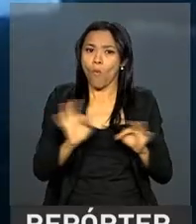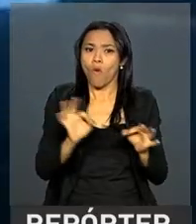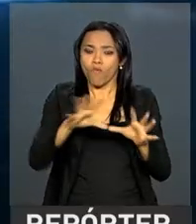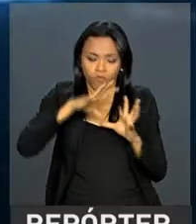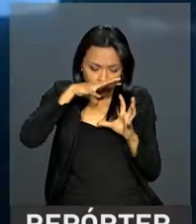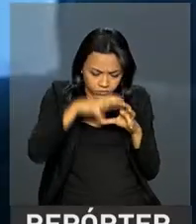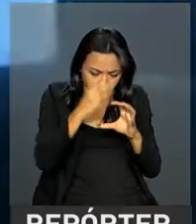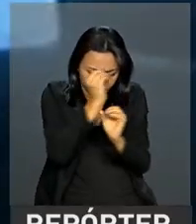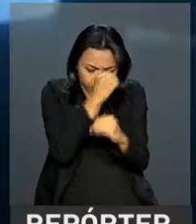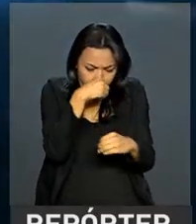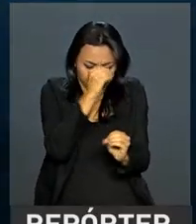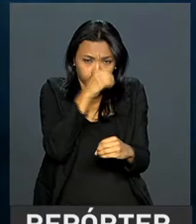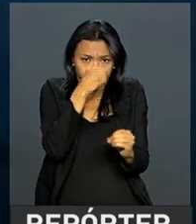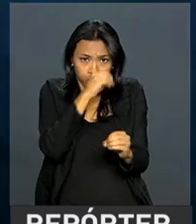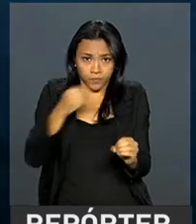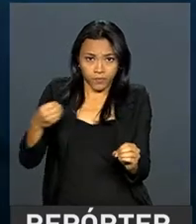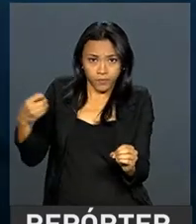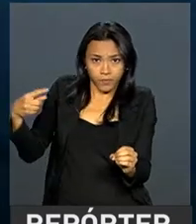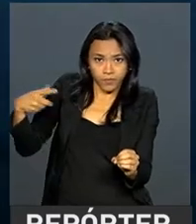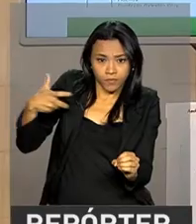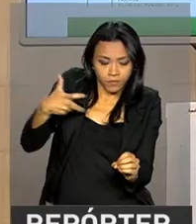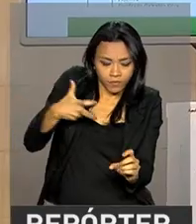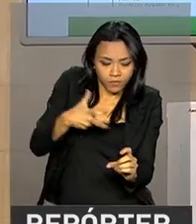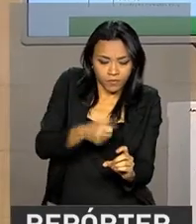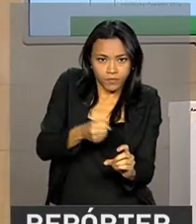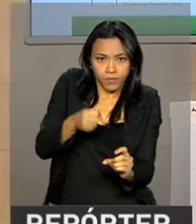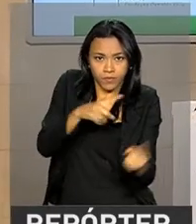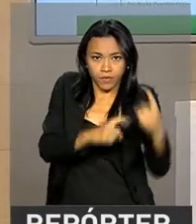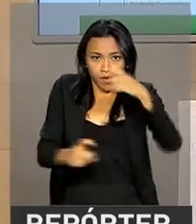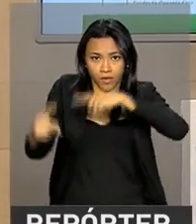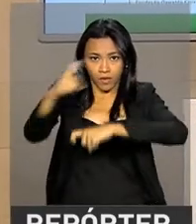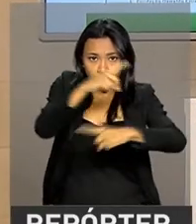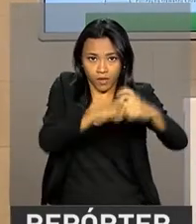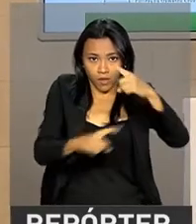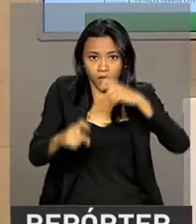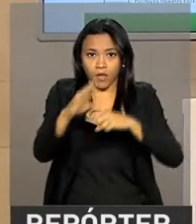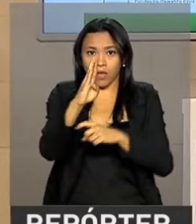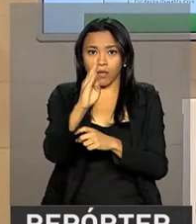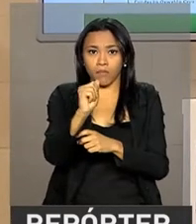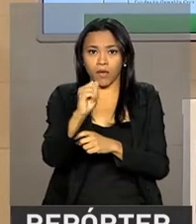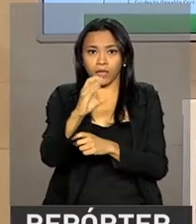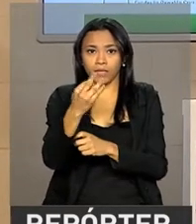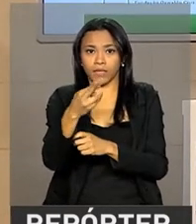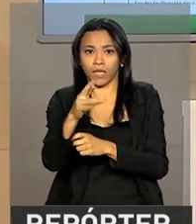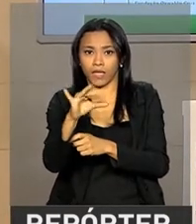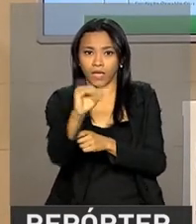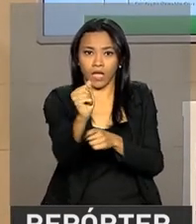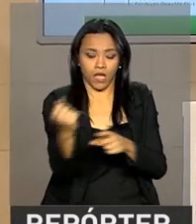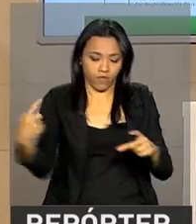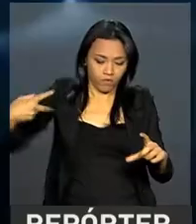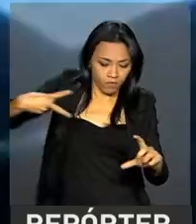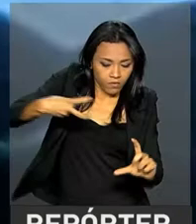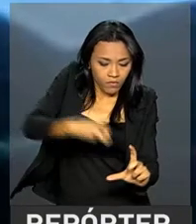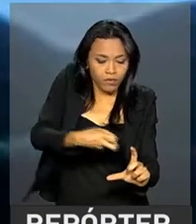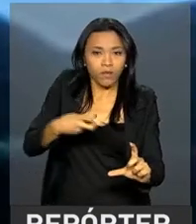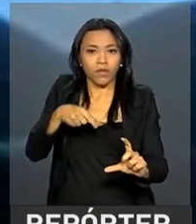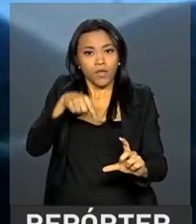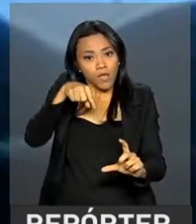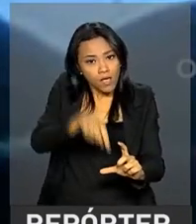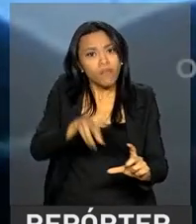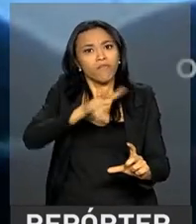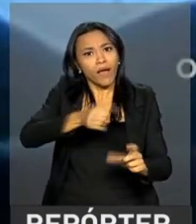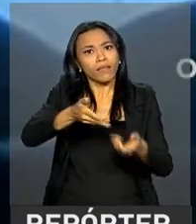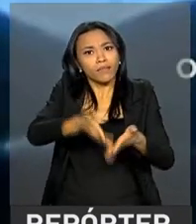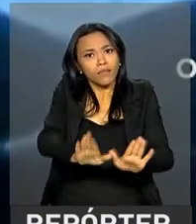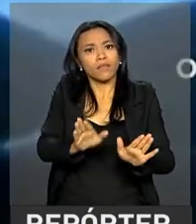inoculados com uma bactéria o baque a este cientista explica que os descendentes das fêmeas inoculados também nasceram